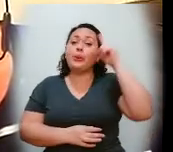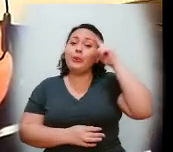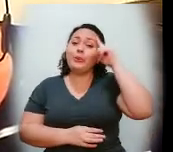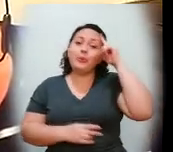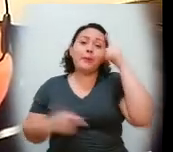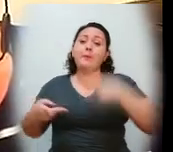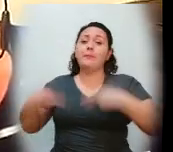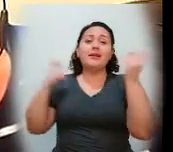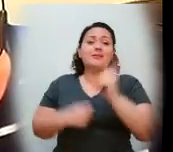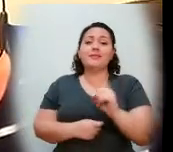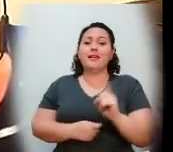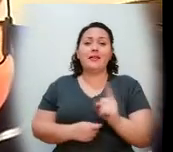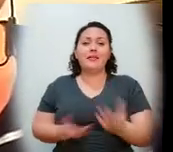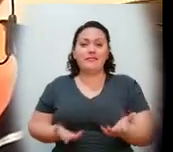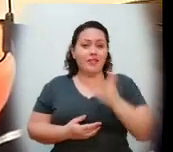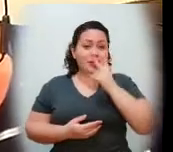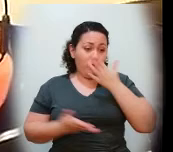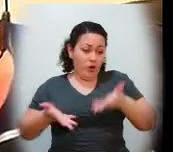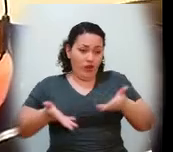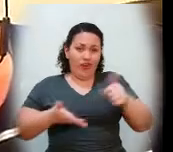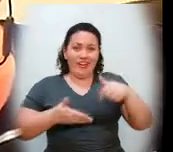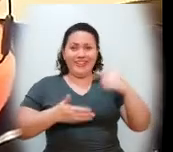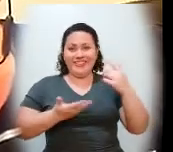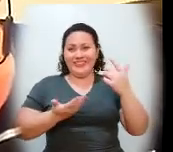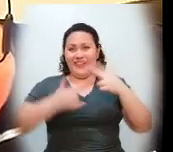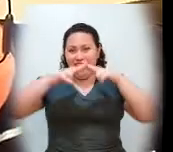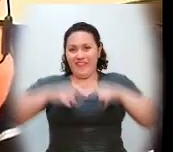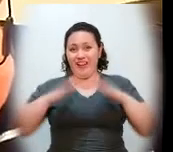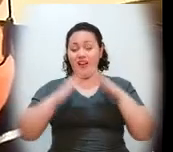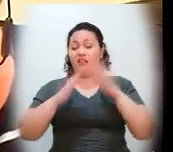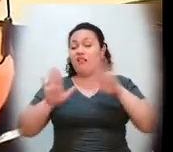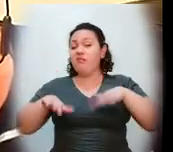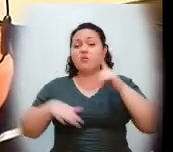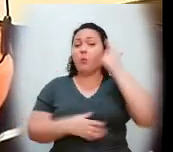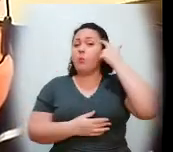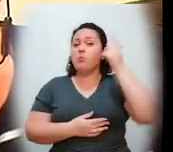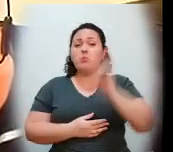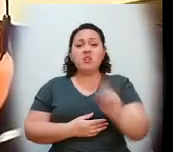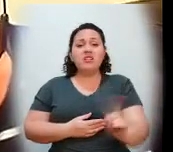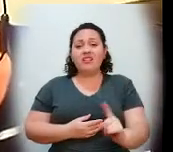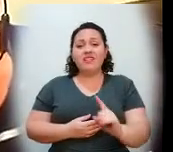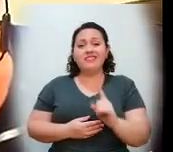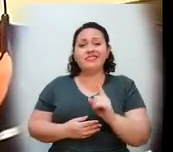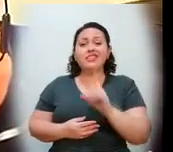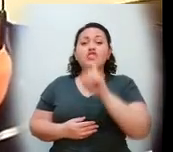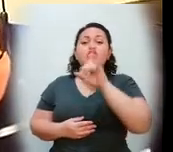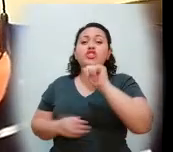não, no dia a dia, né, e hoje mesmo em casa, a gente às vezes acaba nem pensando sobre